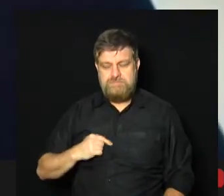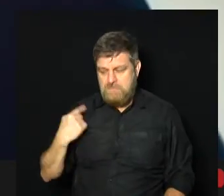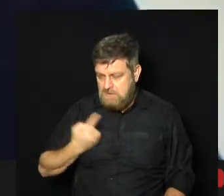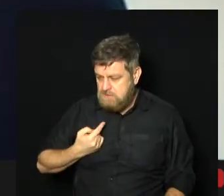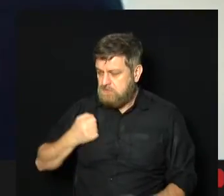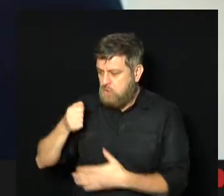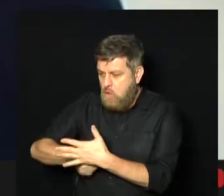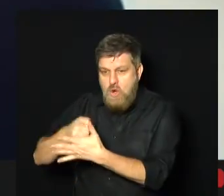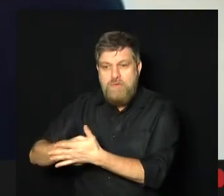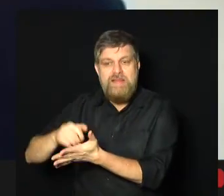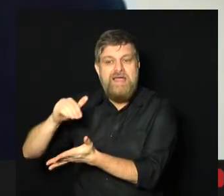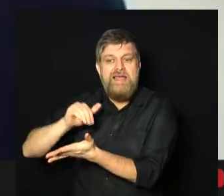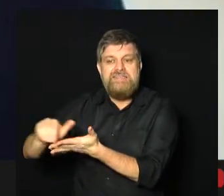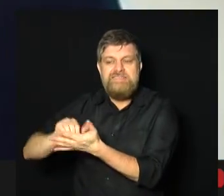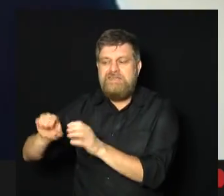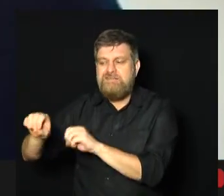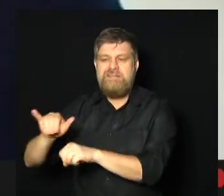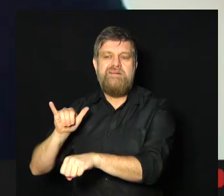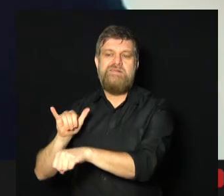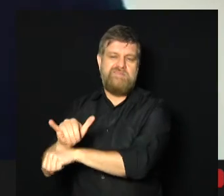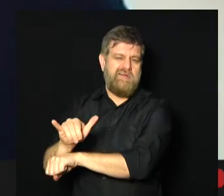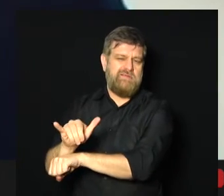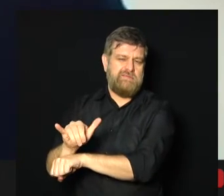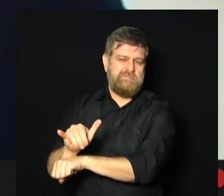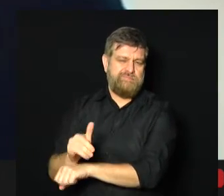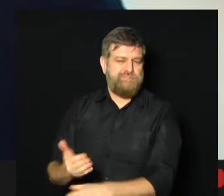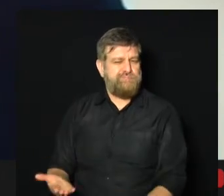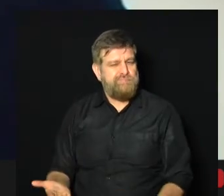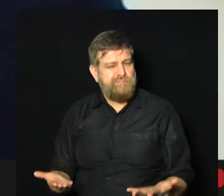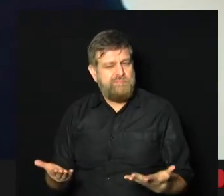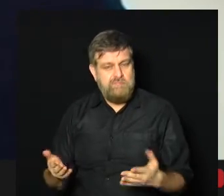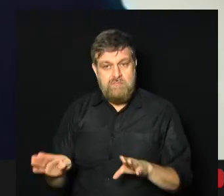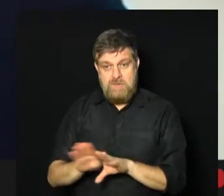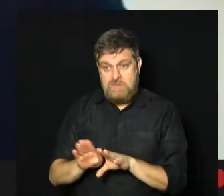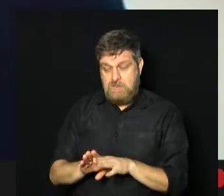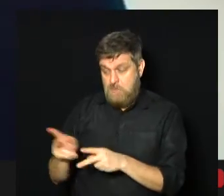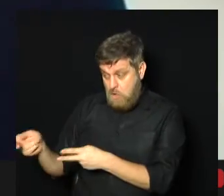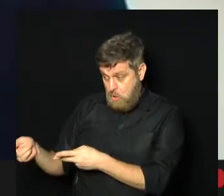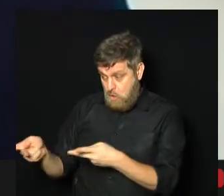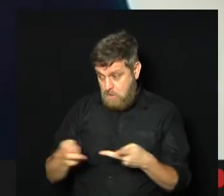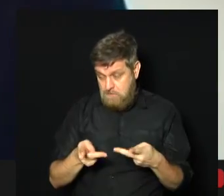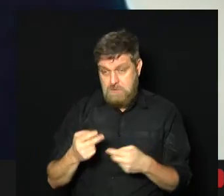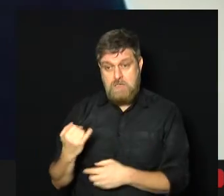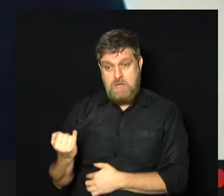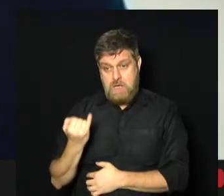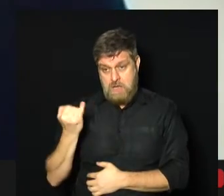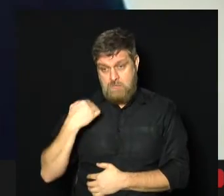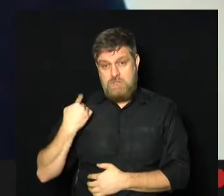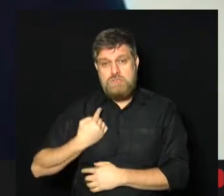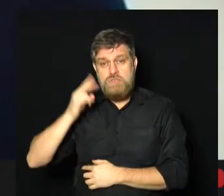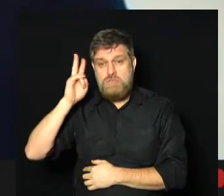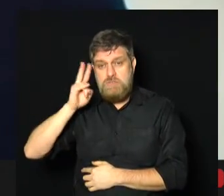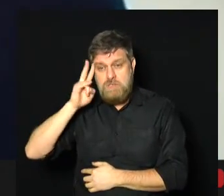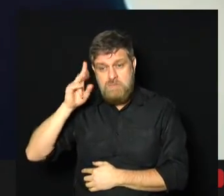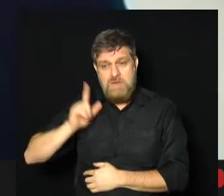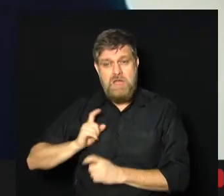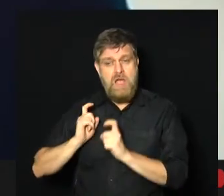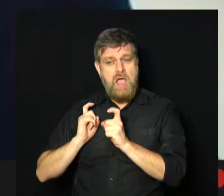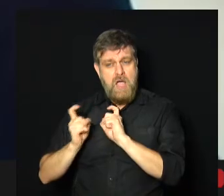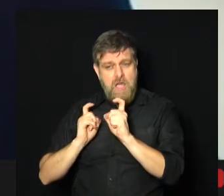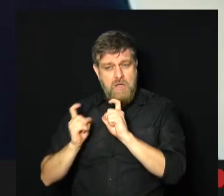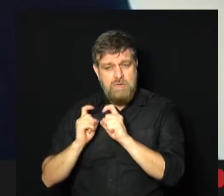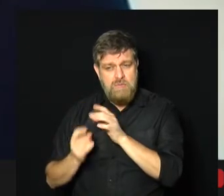reivindicações. E eu acho que também nessa convocação, acho que é importante a gente relembrar aquela reunião que